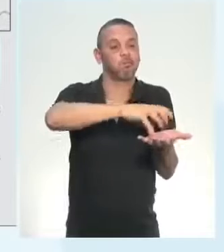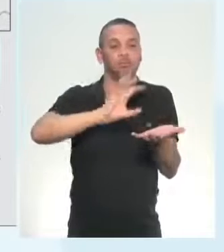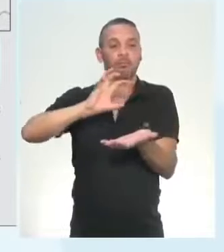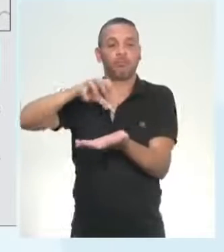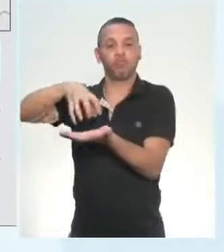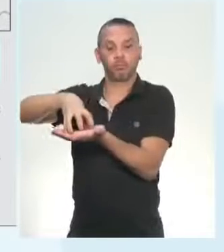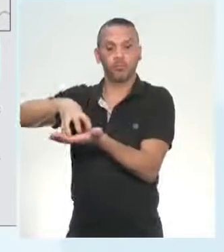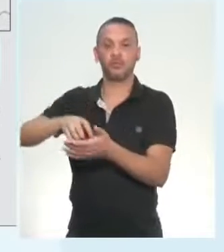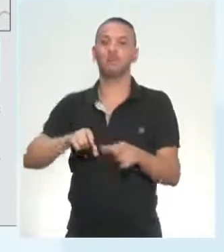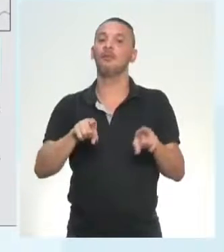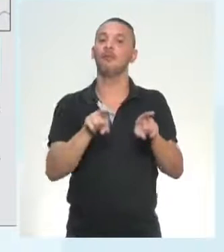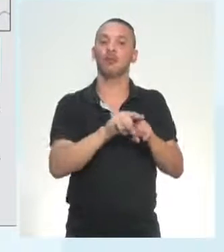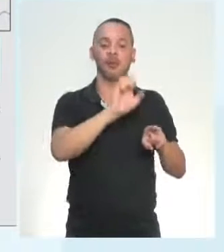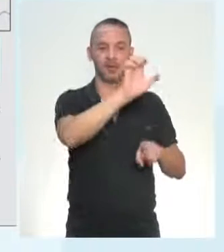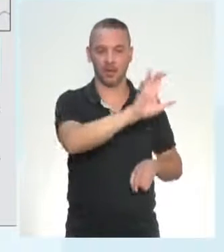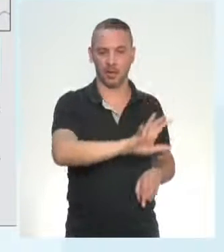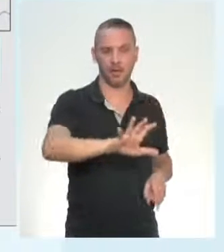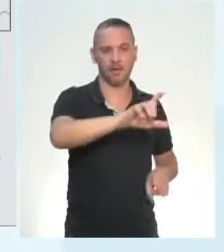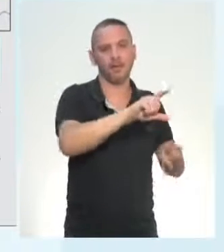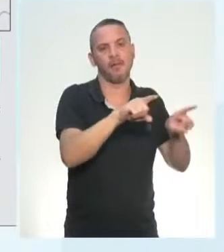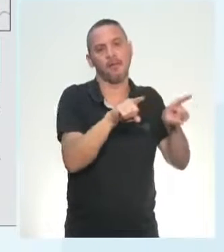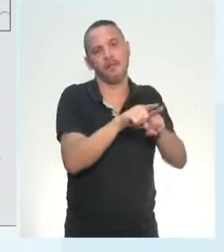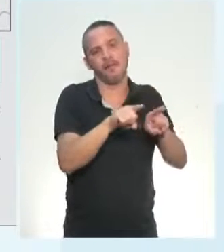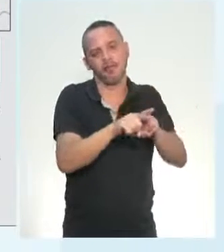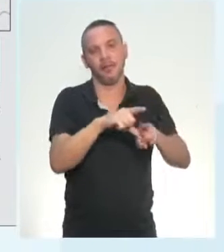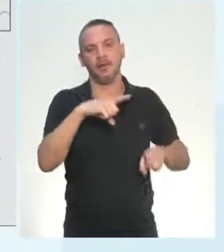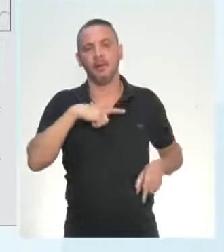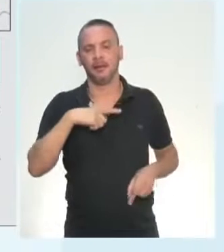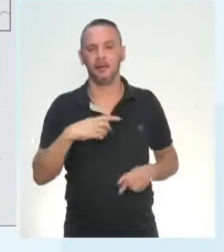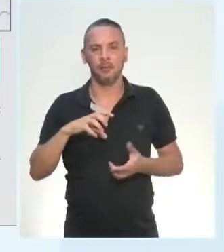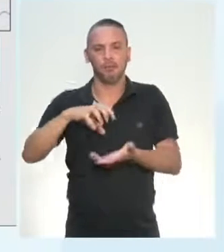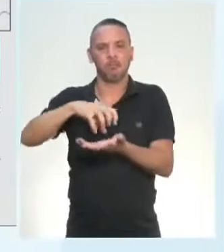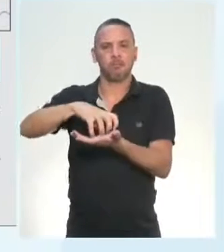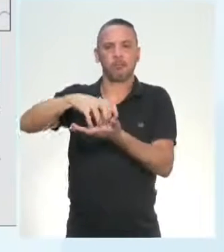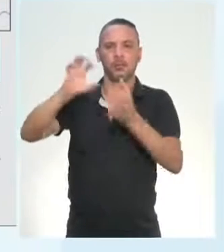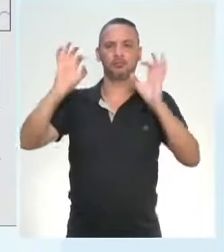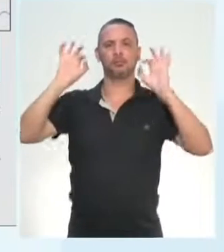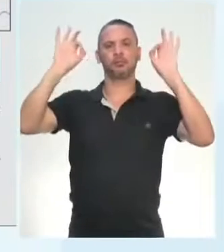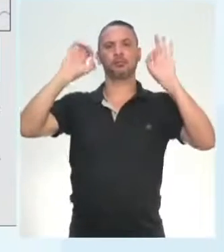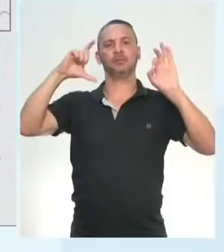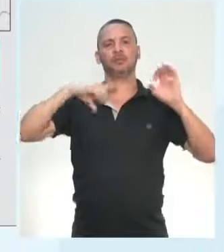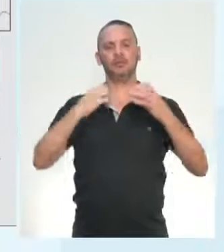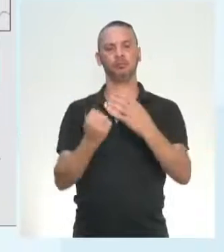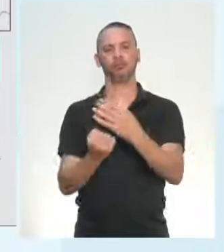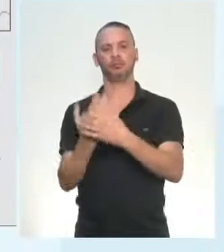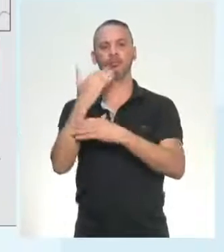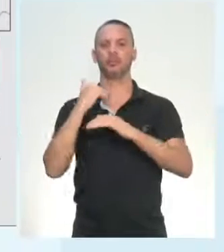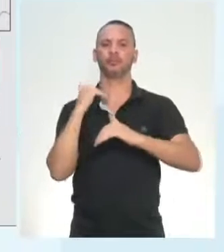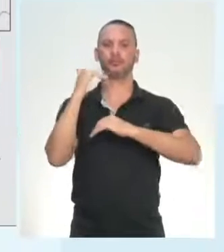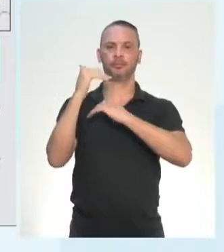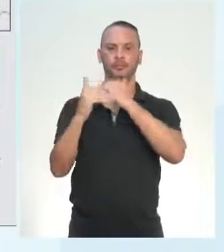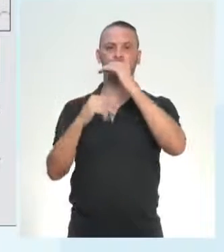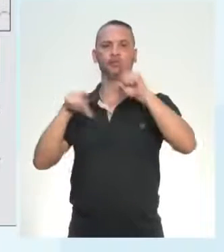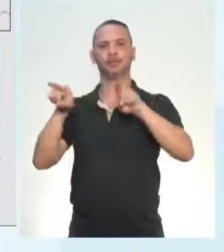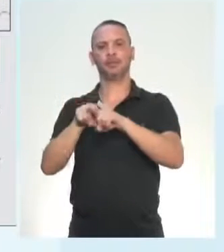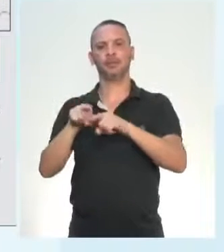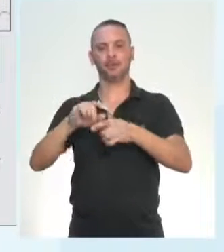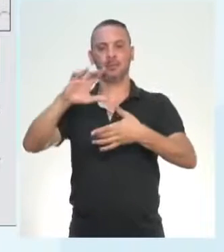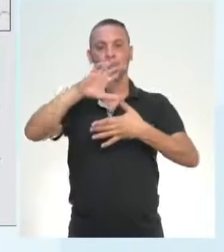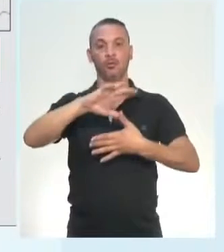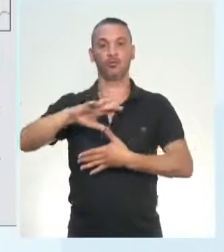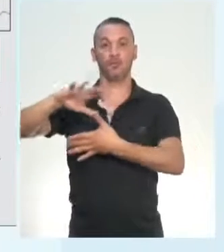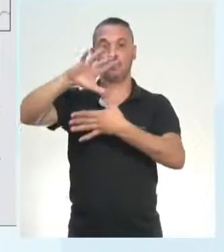A Europa também tem os seus reinos. Então, alguns impérios começam a se desenvolver também aí